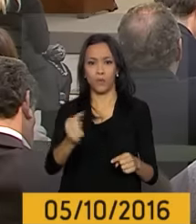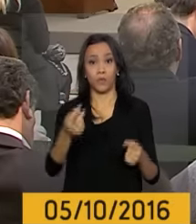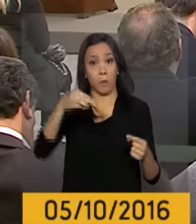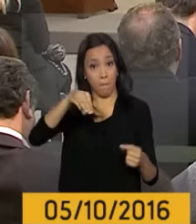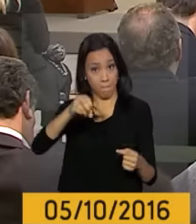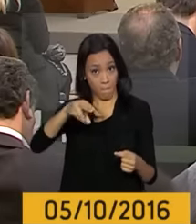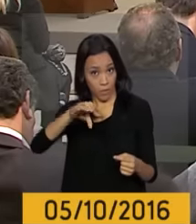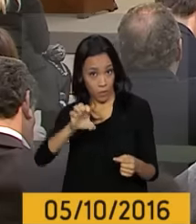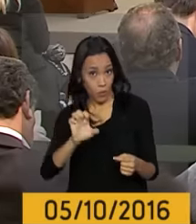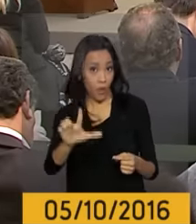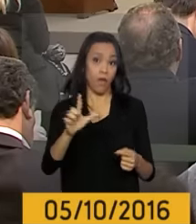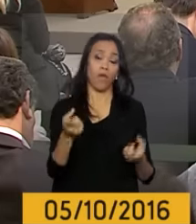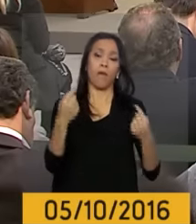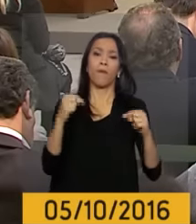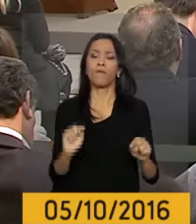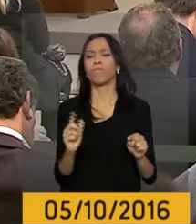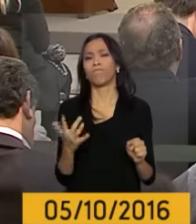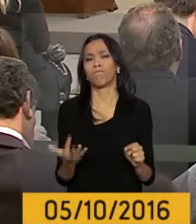Júnior,